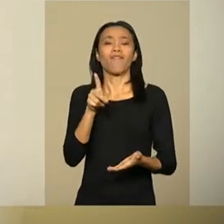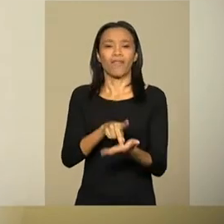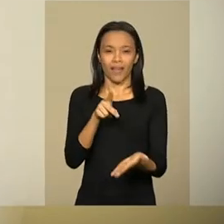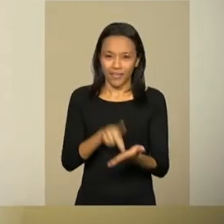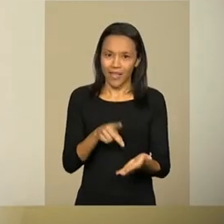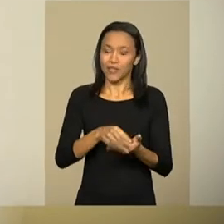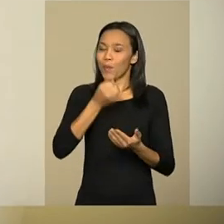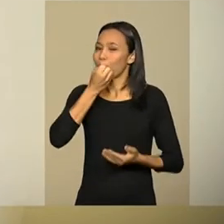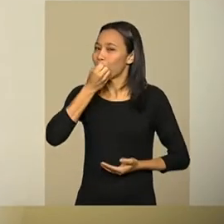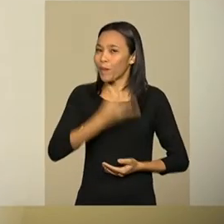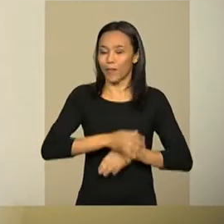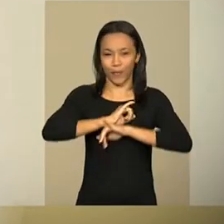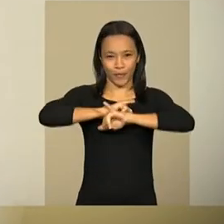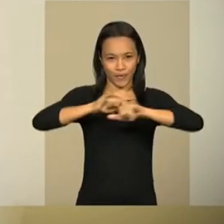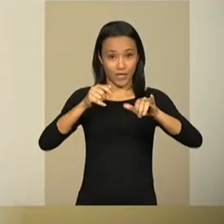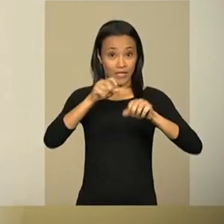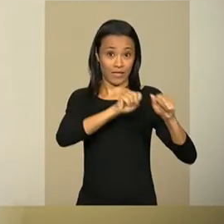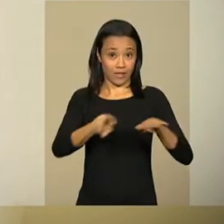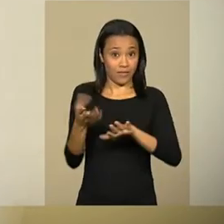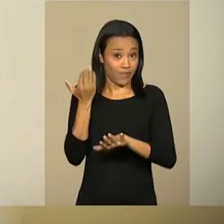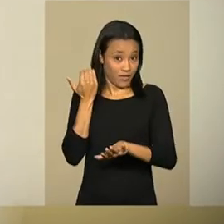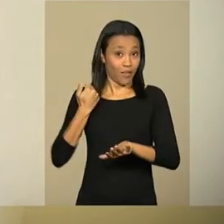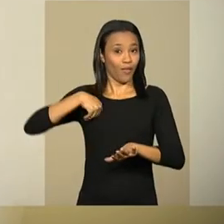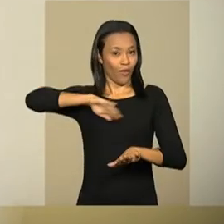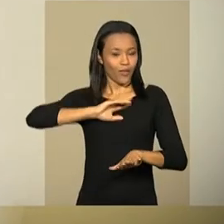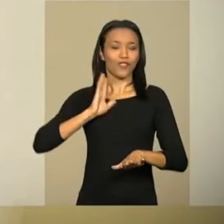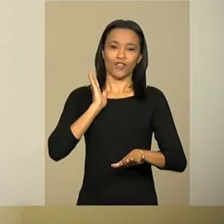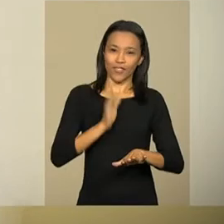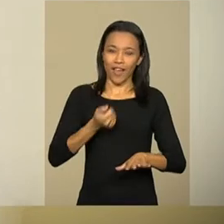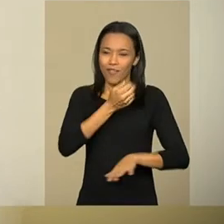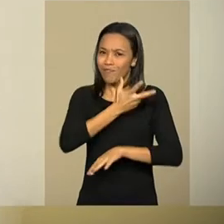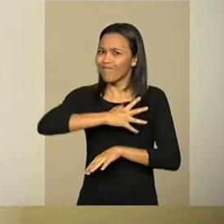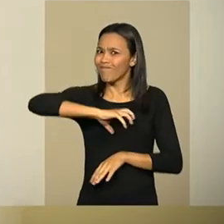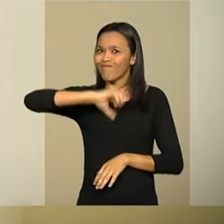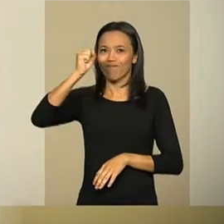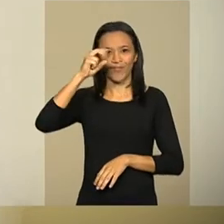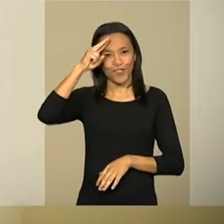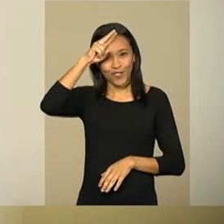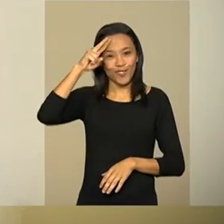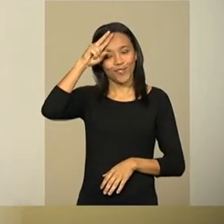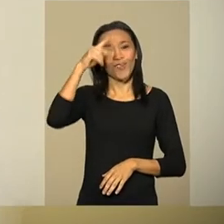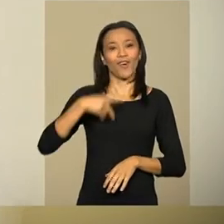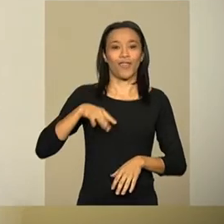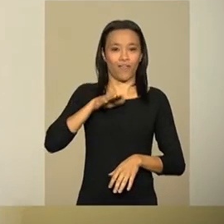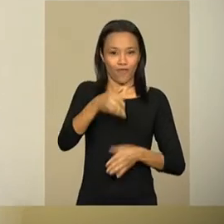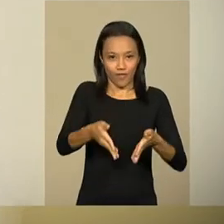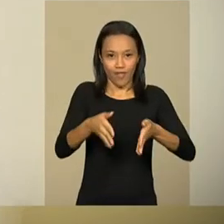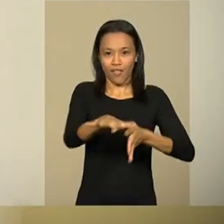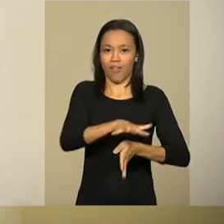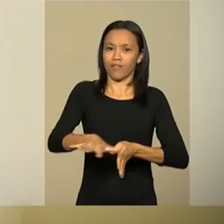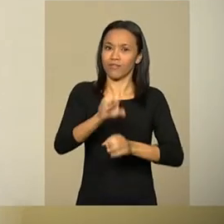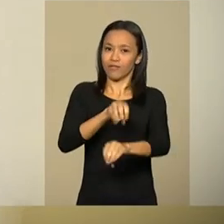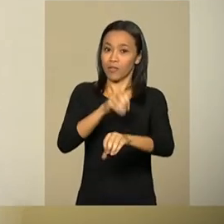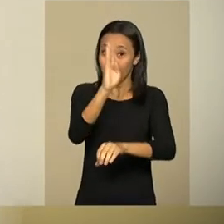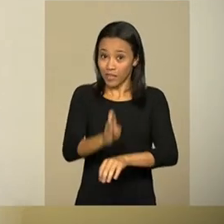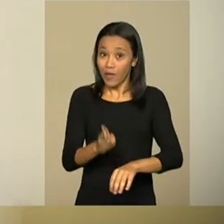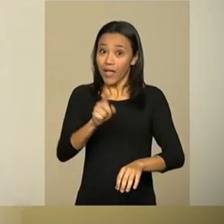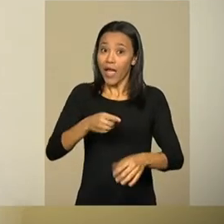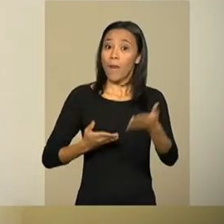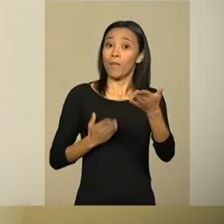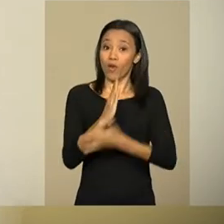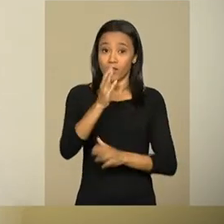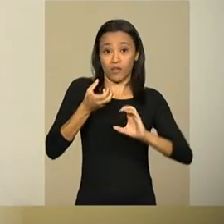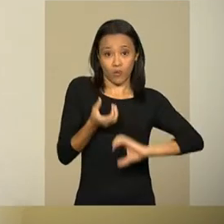do que uma boa notícia na semana passada nós tivemos uma vitória histórica da educação brasileira que foi aprovação pelo